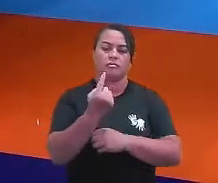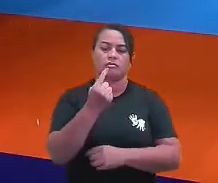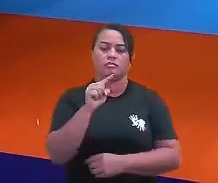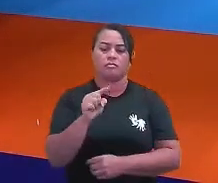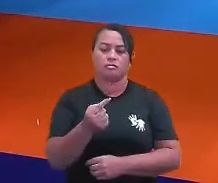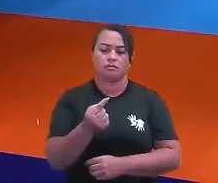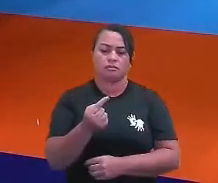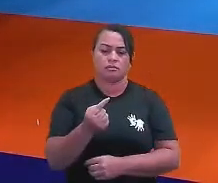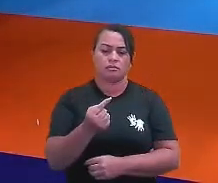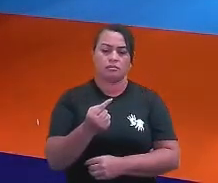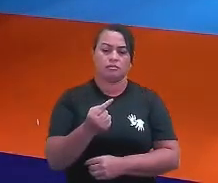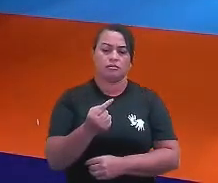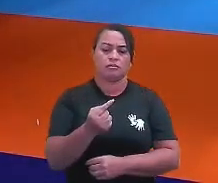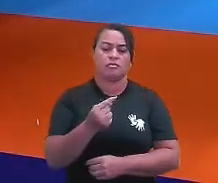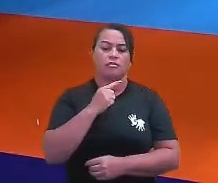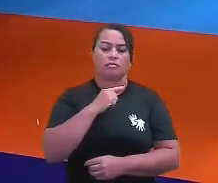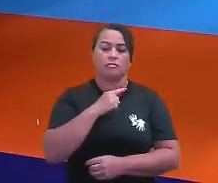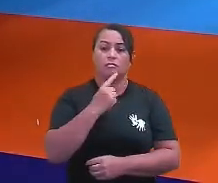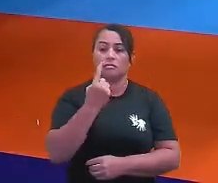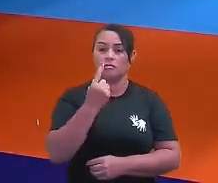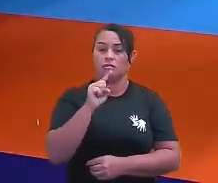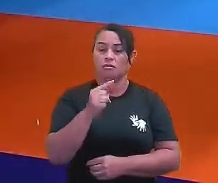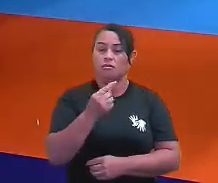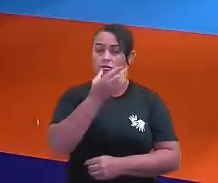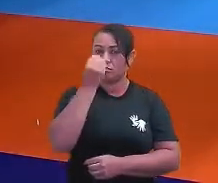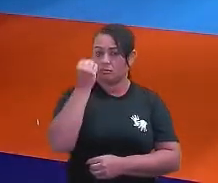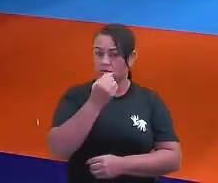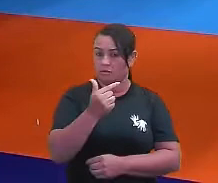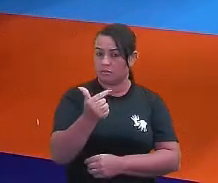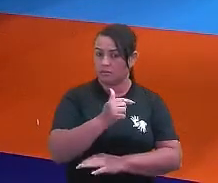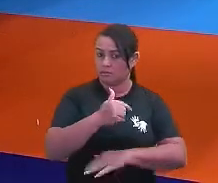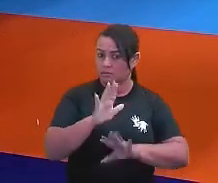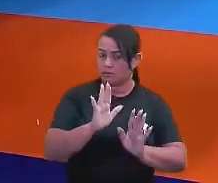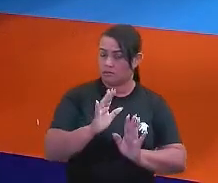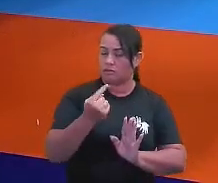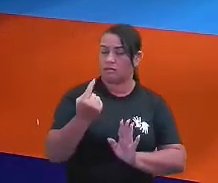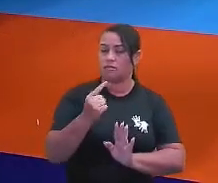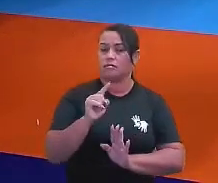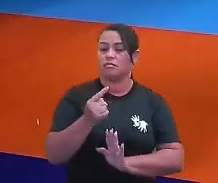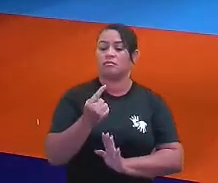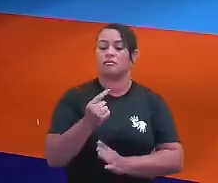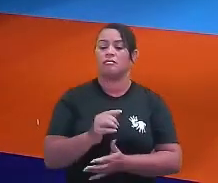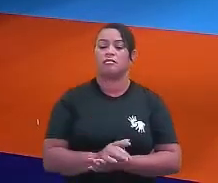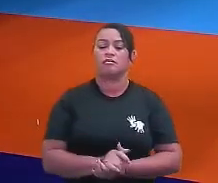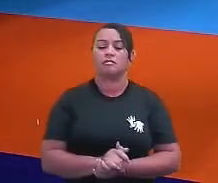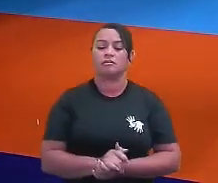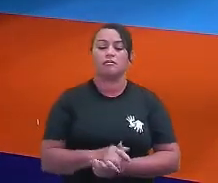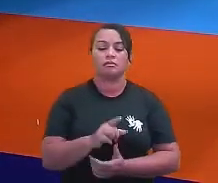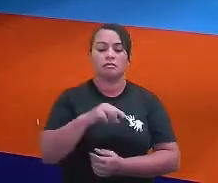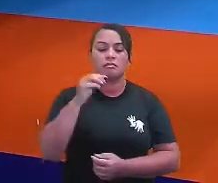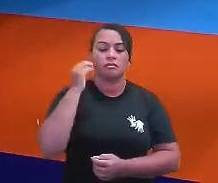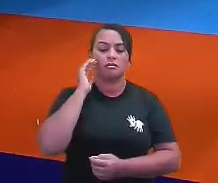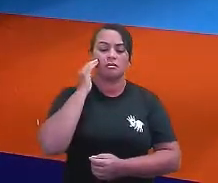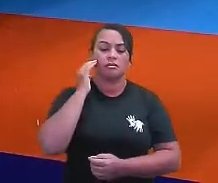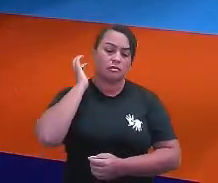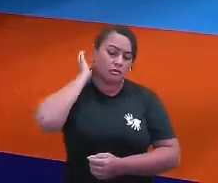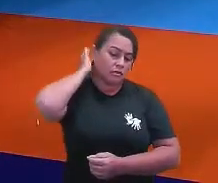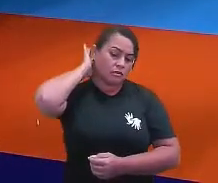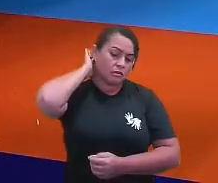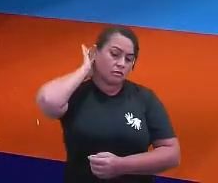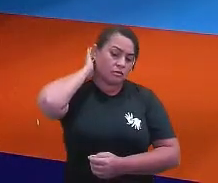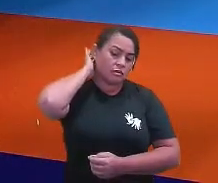1.000 dos 2.000, eu vou ficar com 1.000, né? Esquece os 22. Fiquei com 1.000. Beleza? Deu para entender?